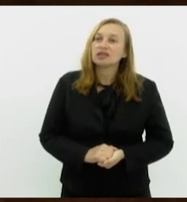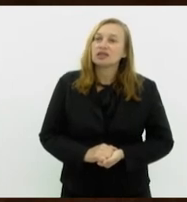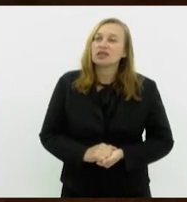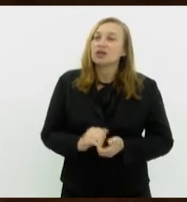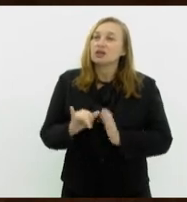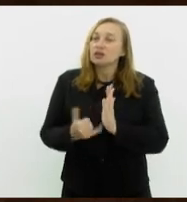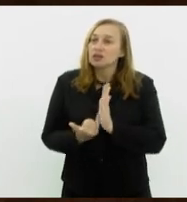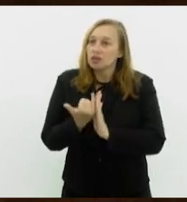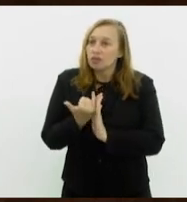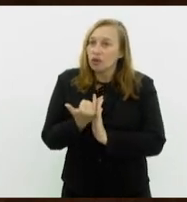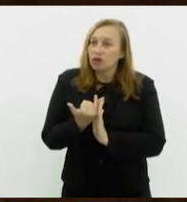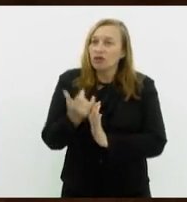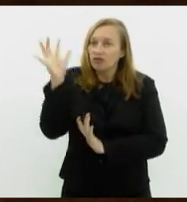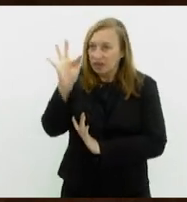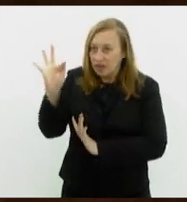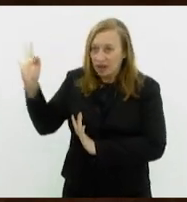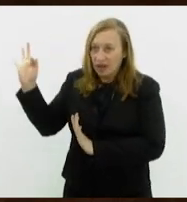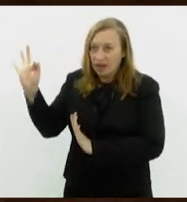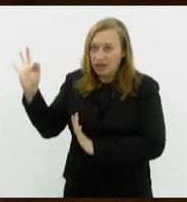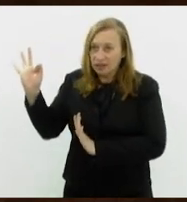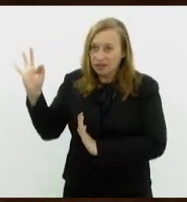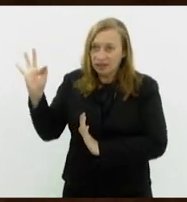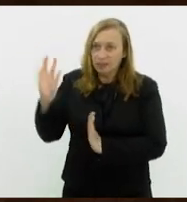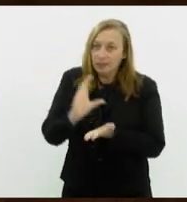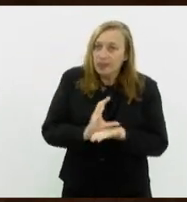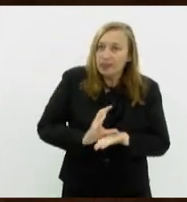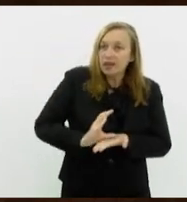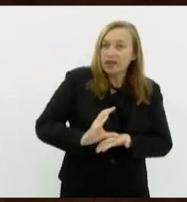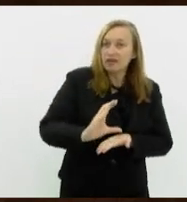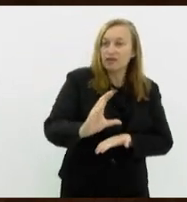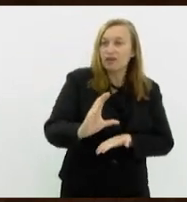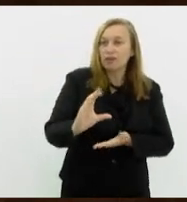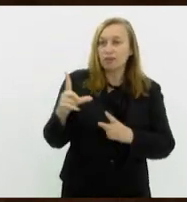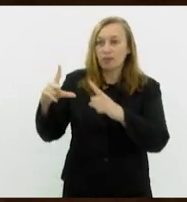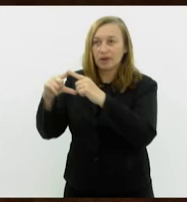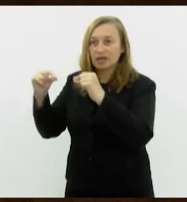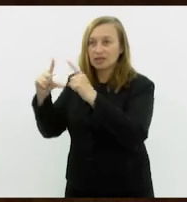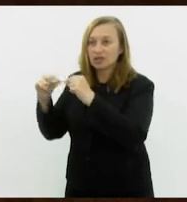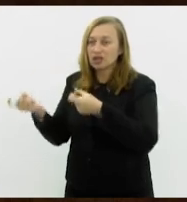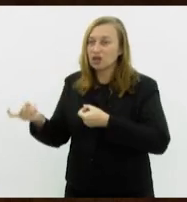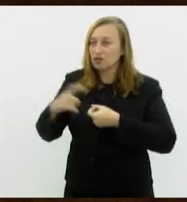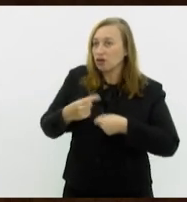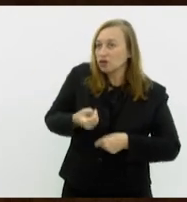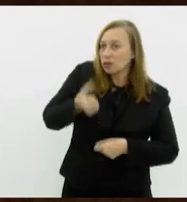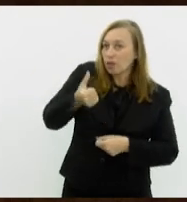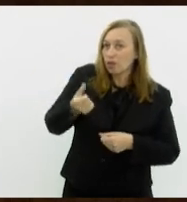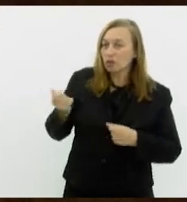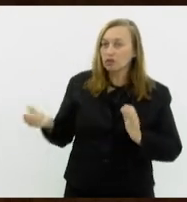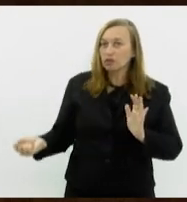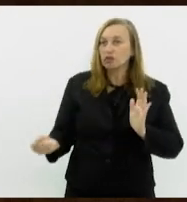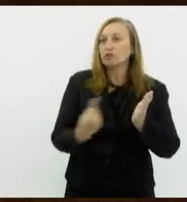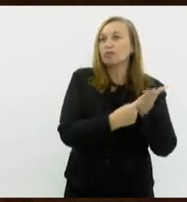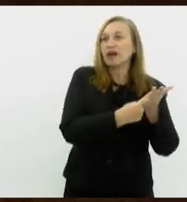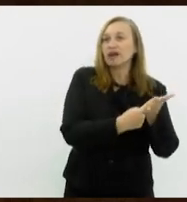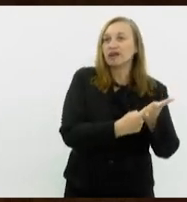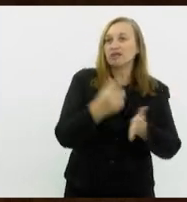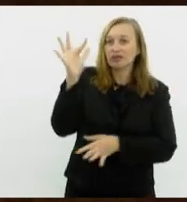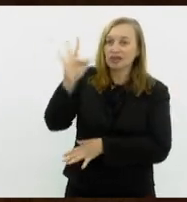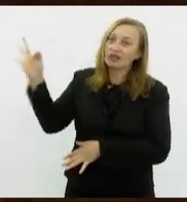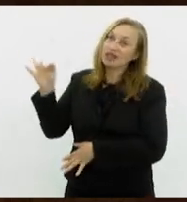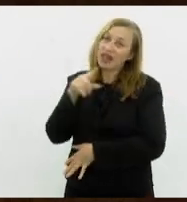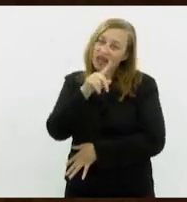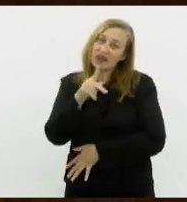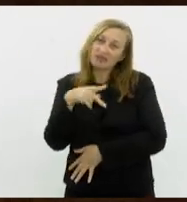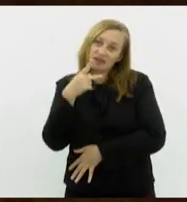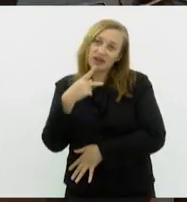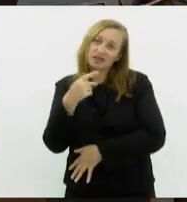impostos federais que vão para Brasília e volta muito pouco para a gente no Pacto Federativo. Ela foi citada, tem direito a